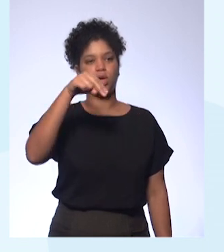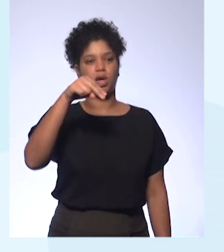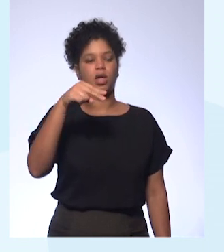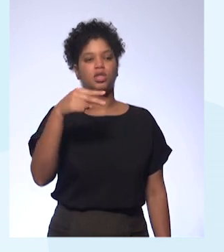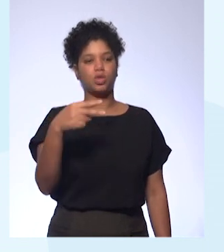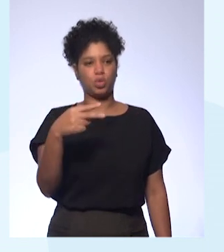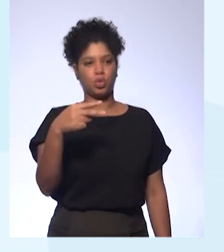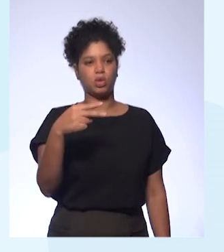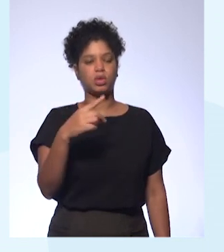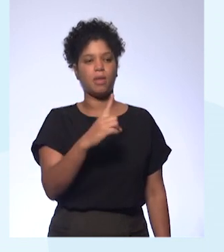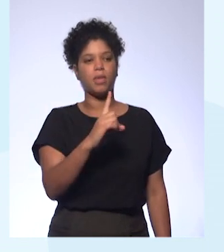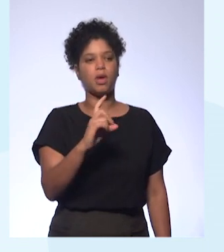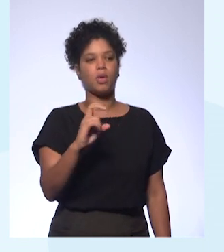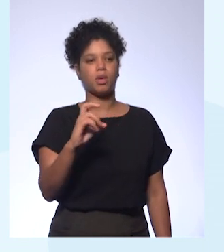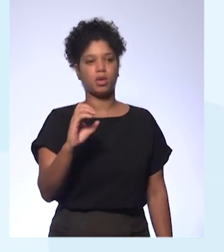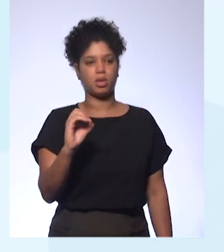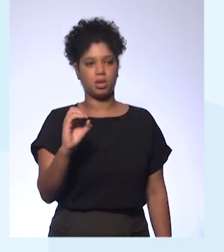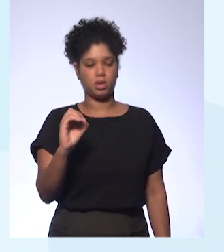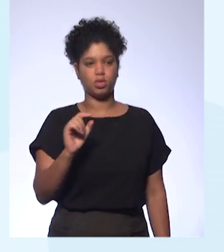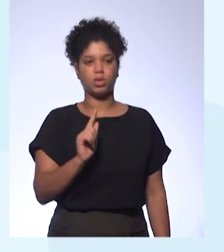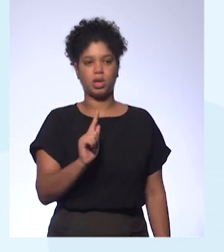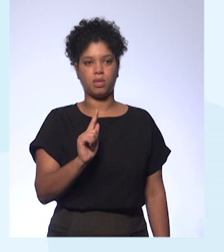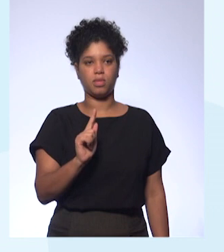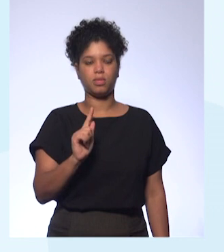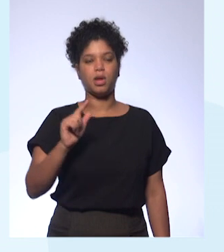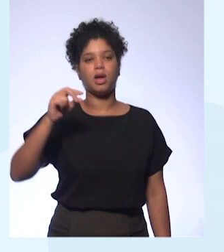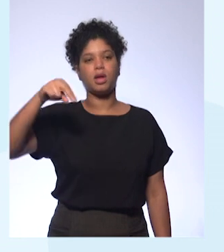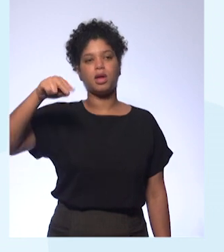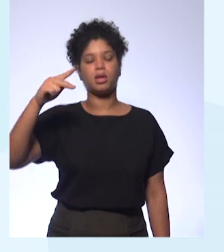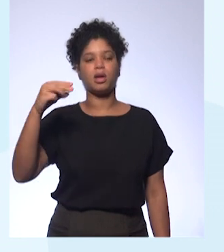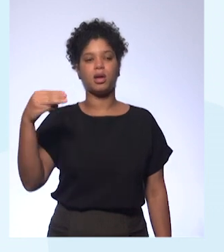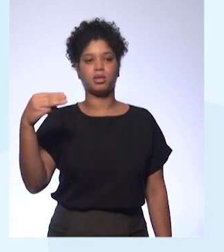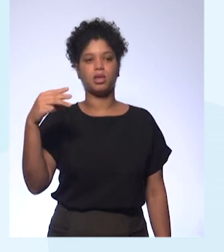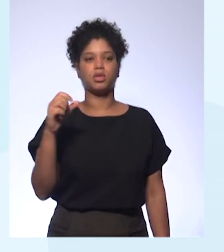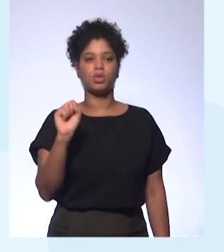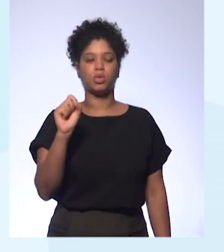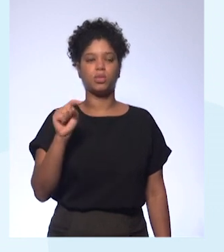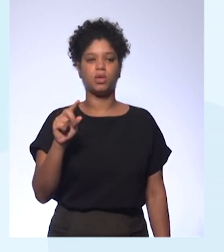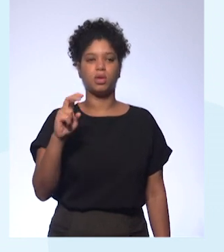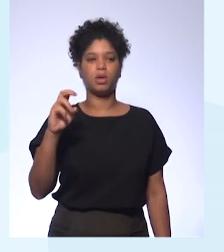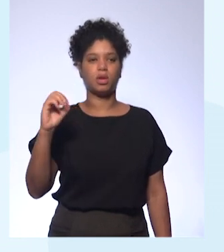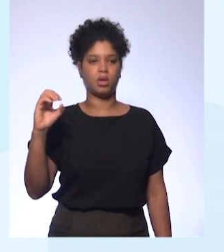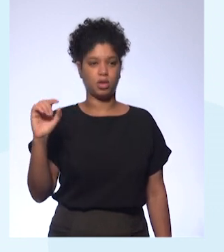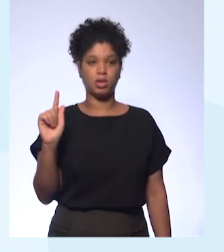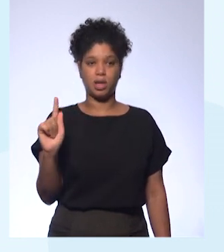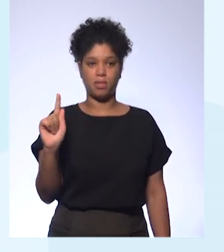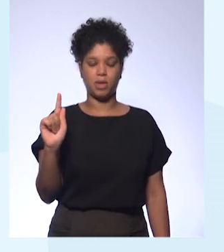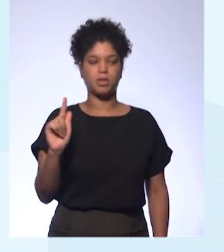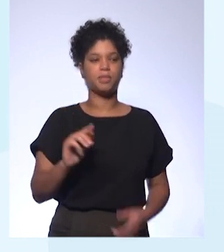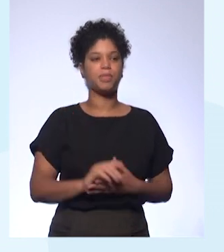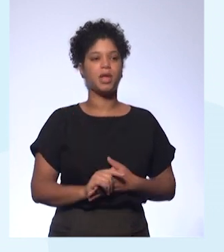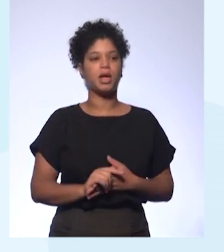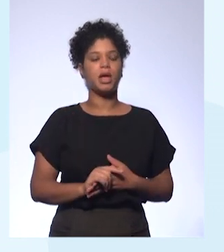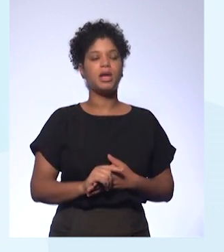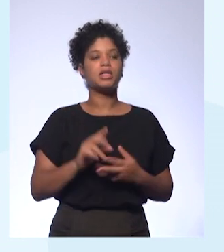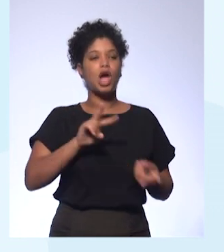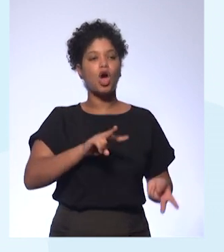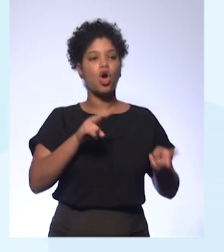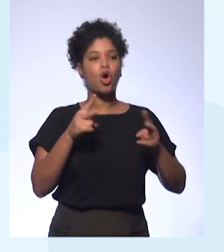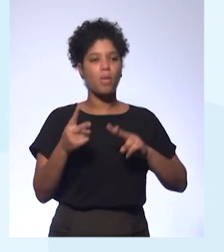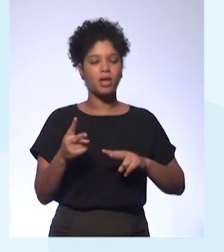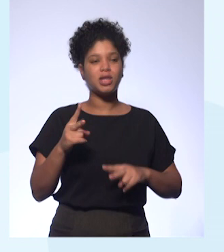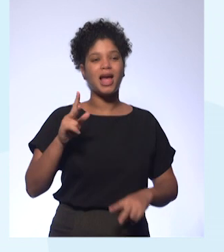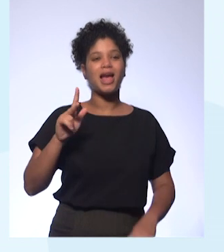1.500 gramas e de amônia 8.500 gramas. Convertendo essas massas em